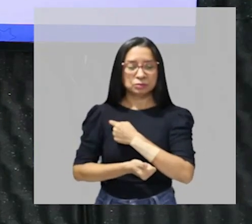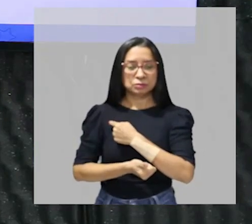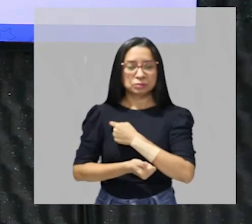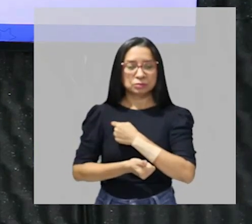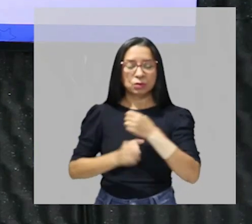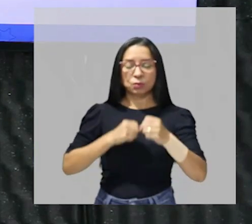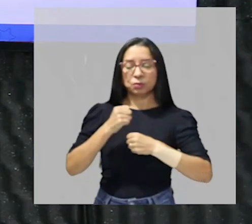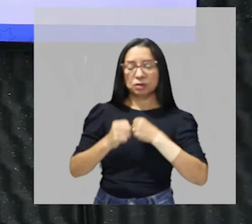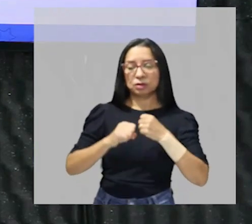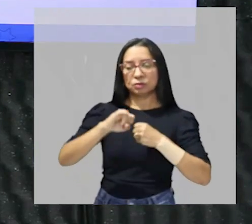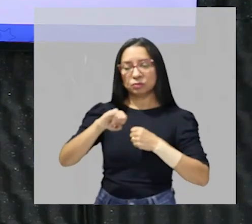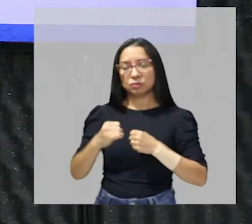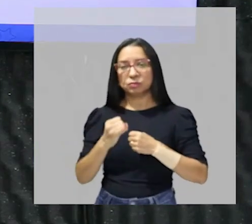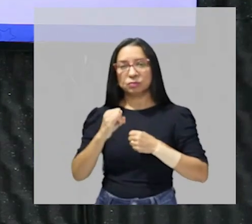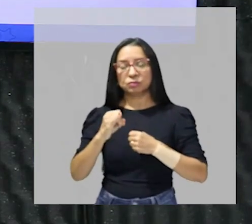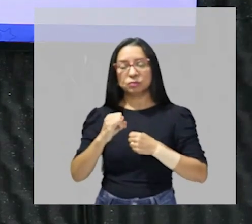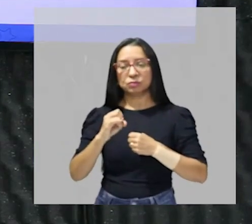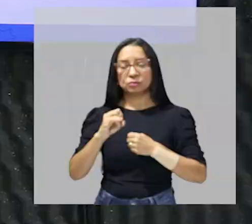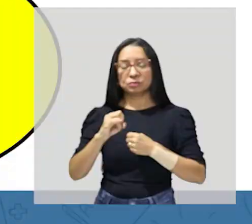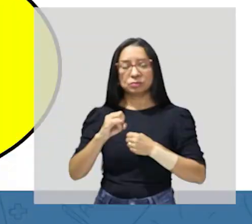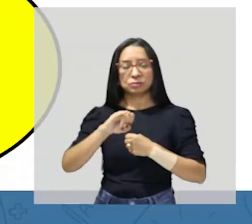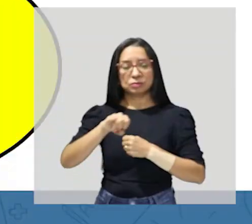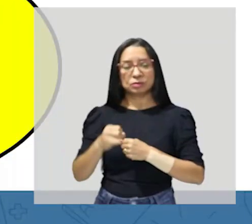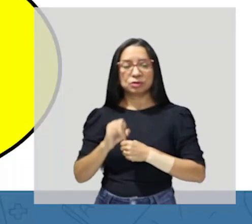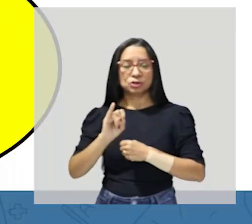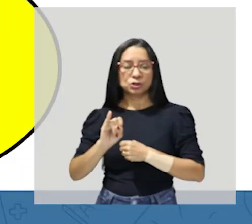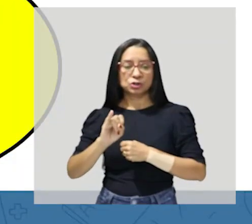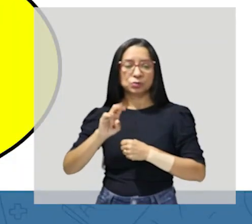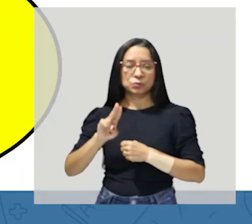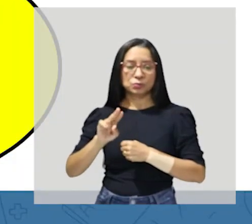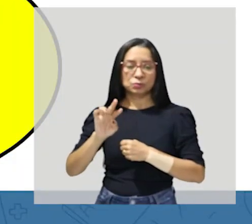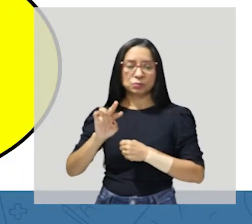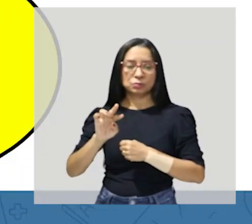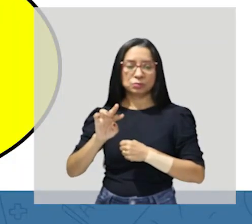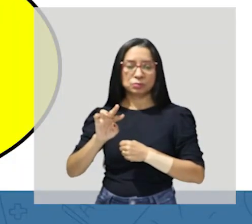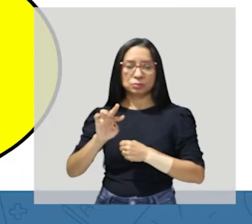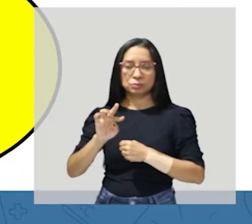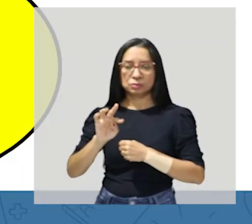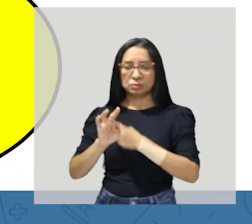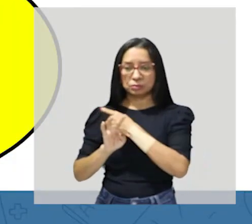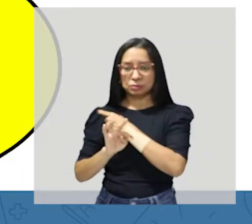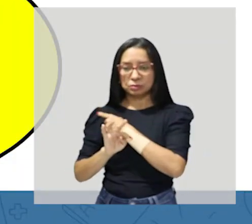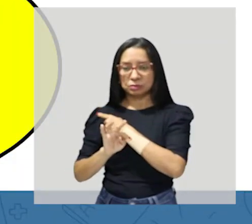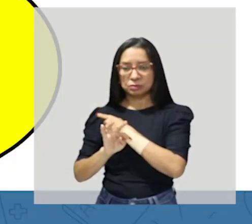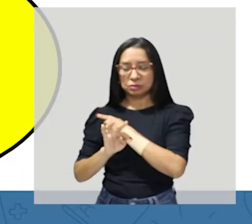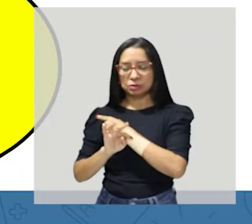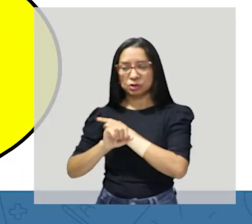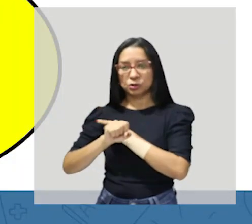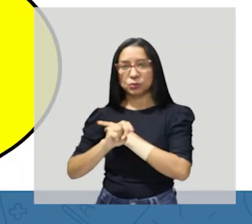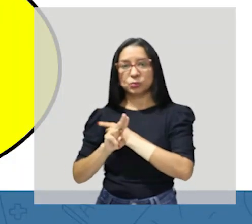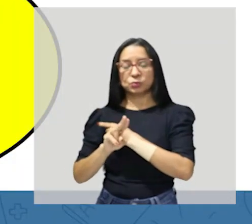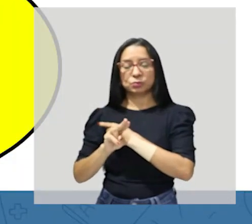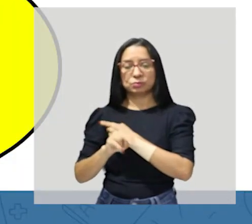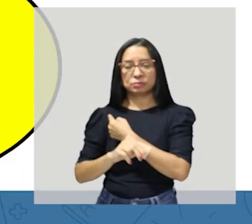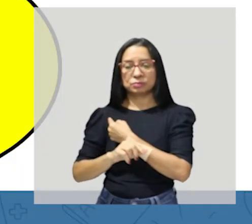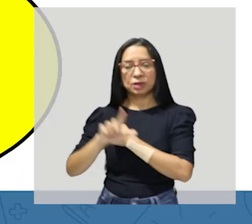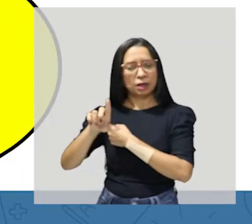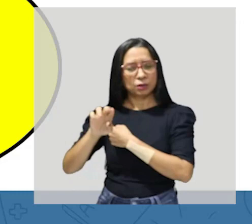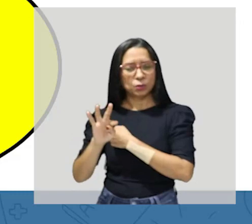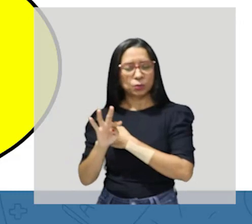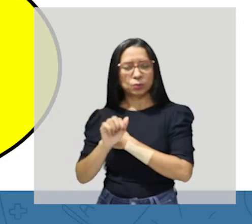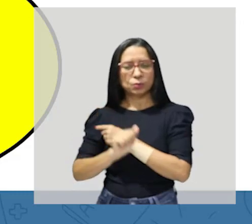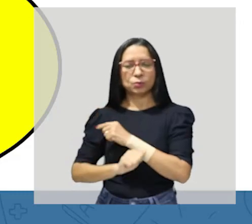elas estão lutando, tá? Estão lutando. Luta. Só que a luta,